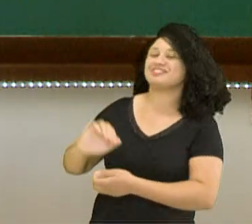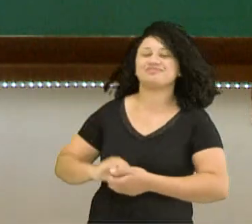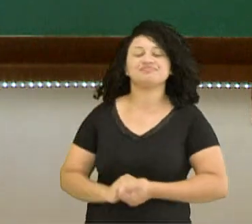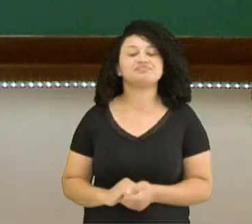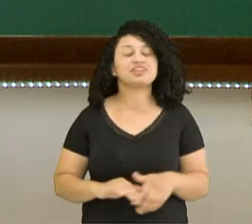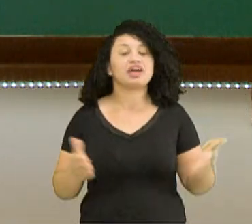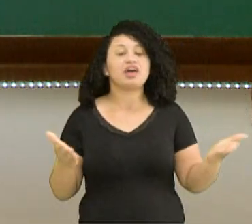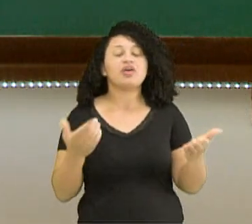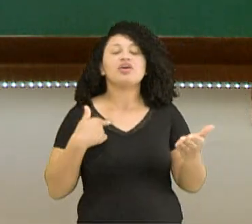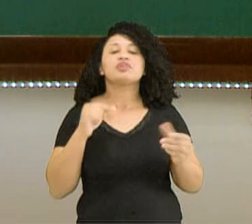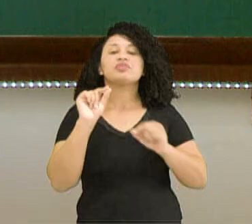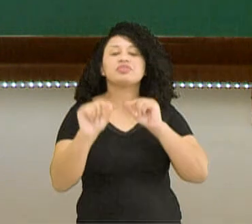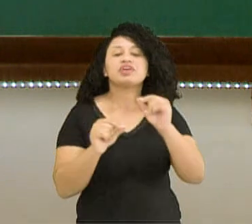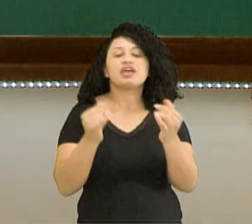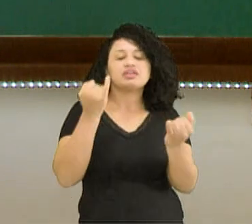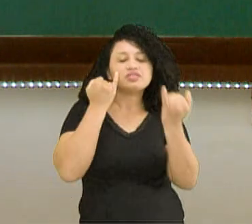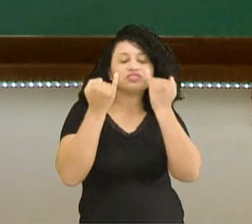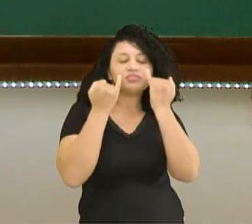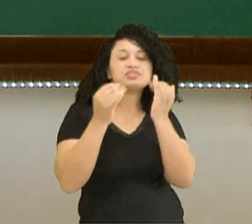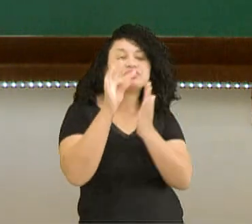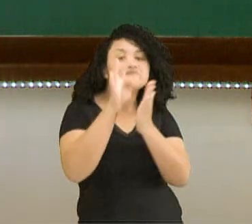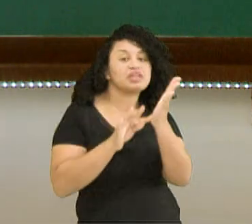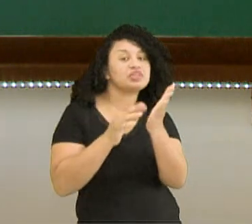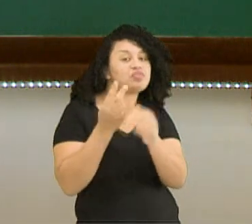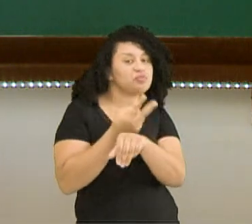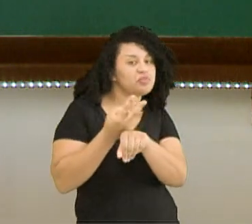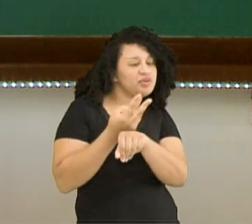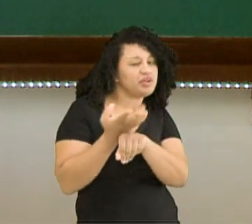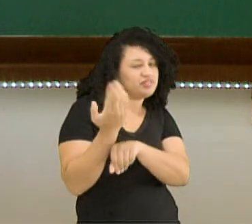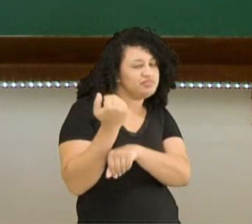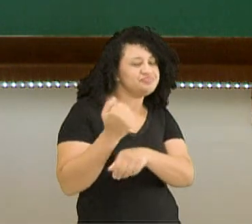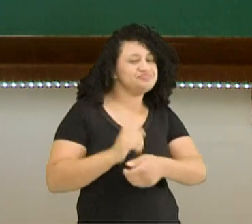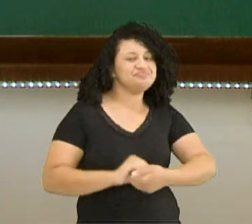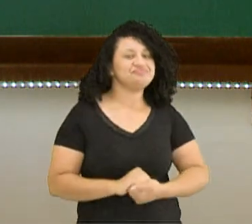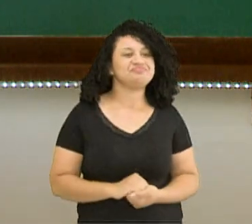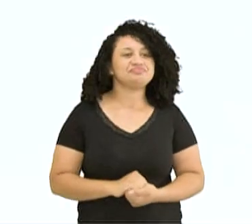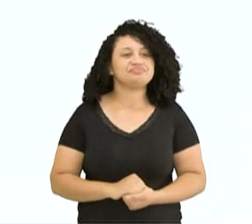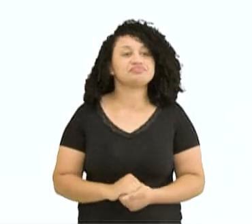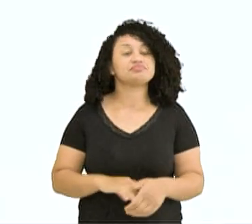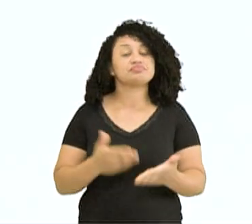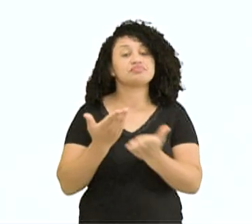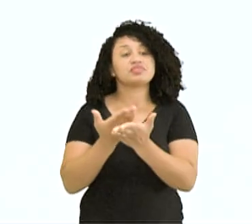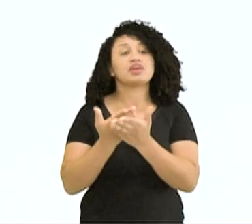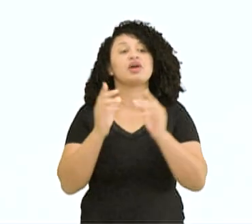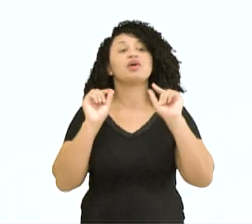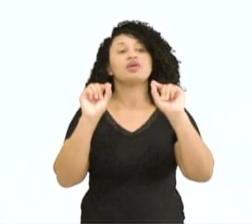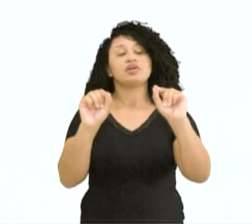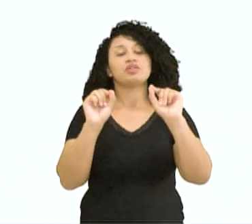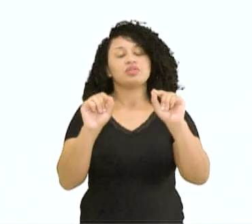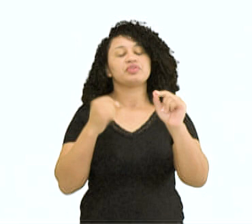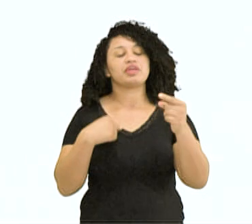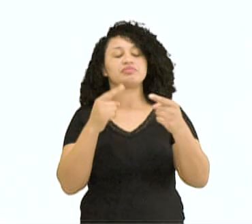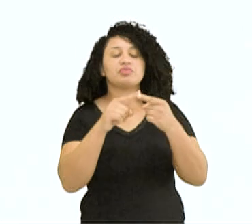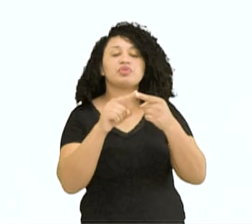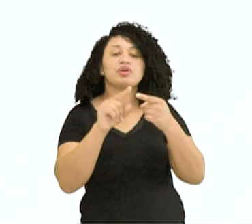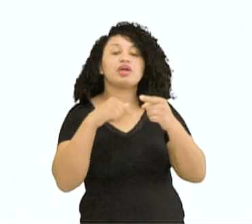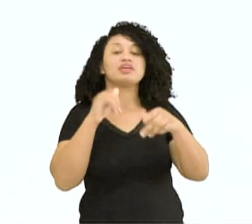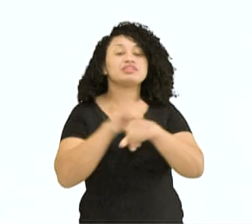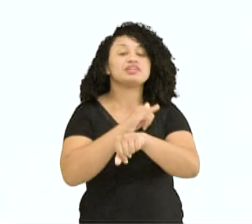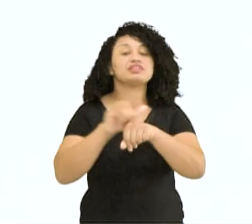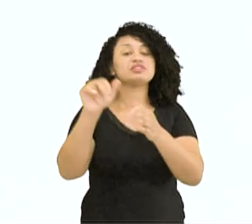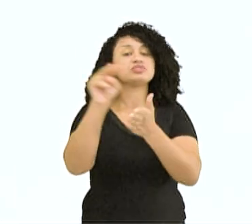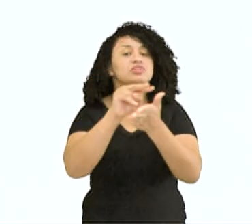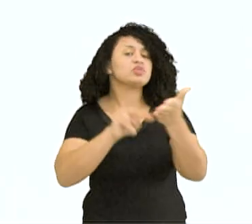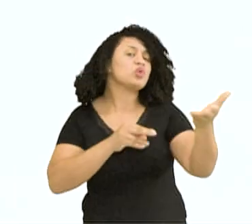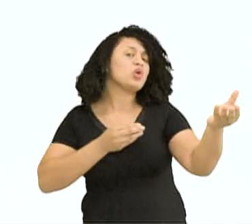Vamos procurar as informações no texto, vamos lá? Então, let's go! Nessa aula, então, nós falaremos sobre um pouquinho sobre as estratégias de